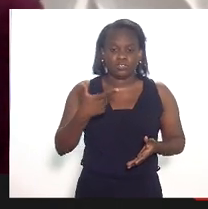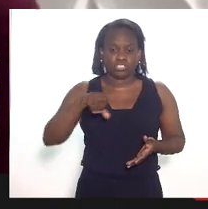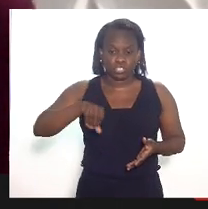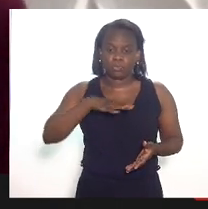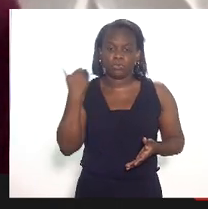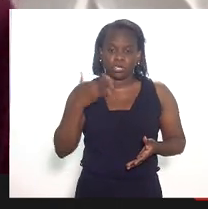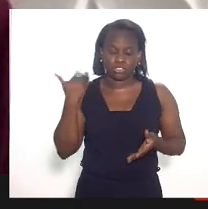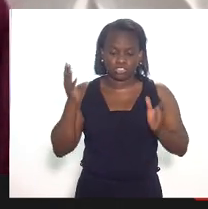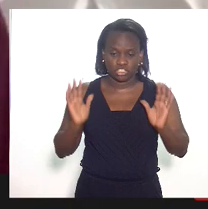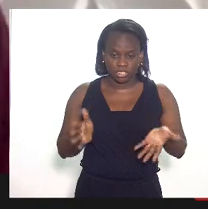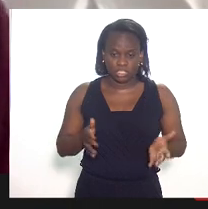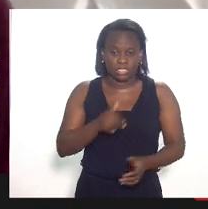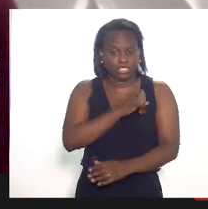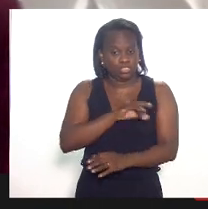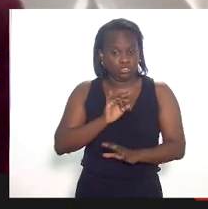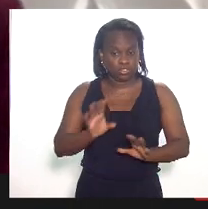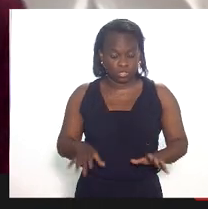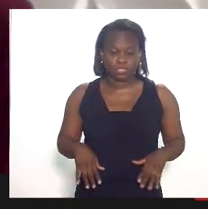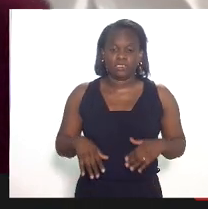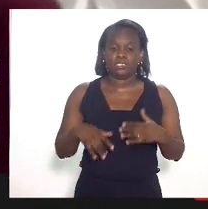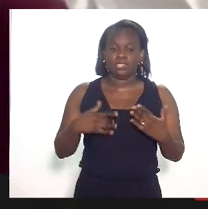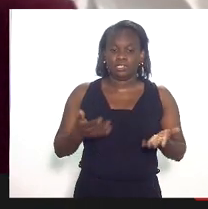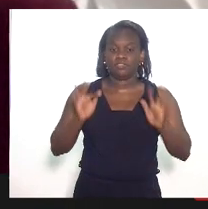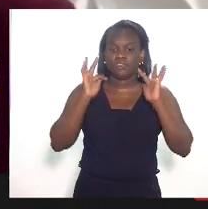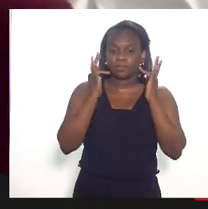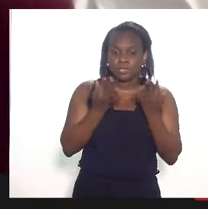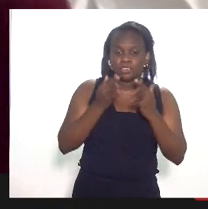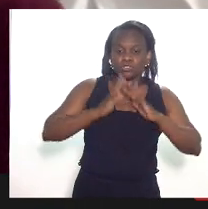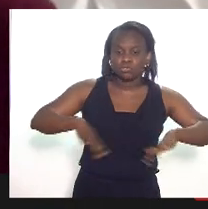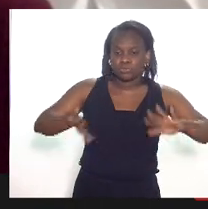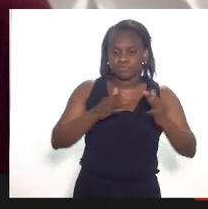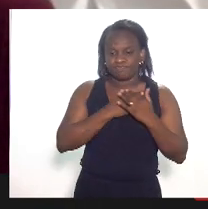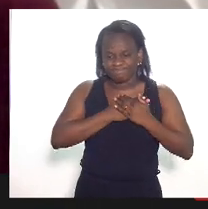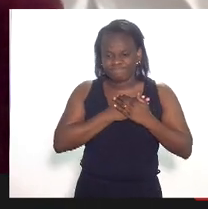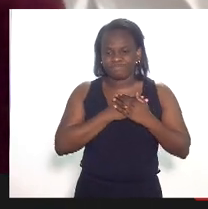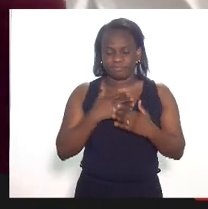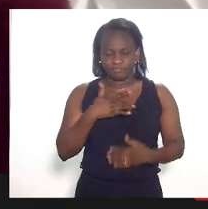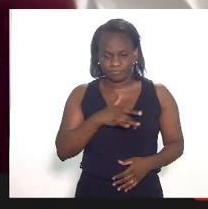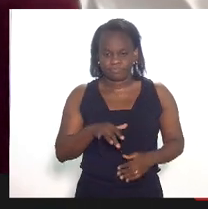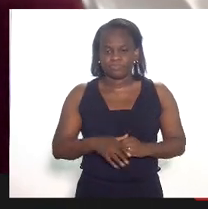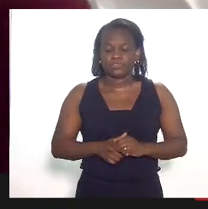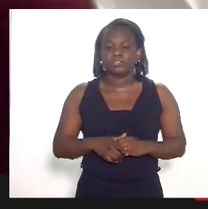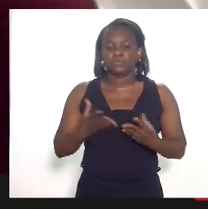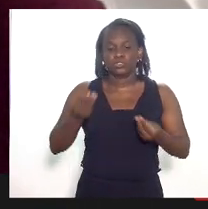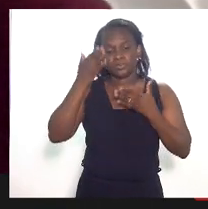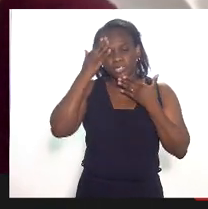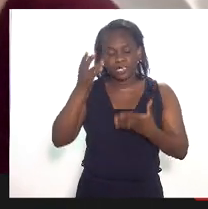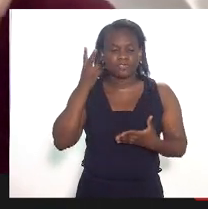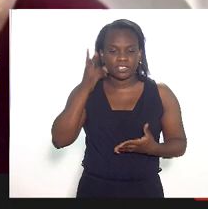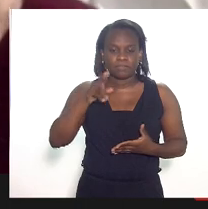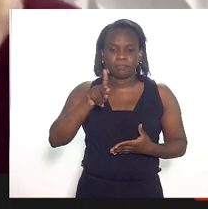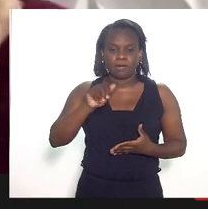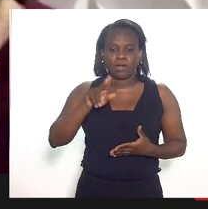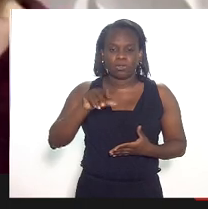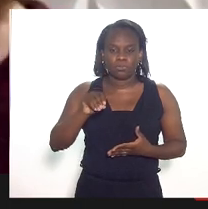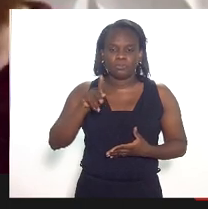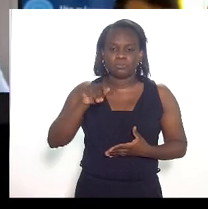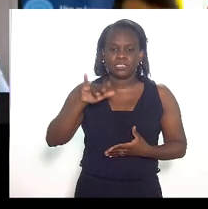40.429 pessoas mortas por Covid. A essas famílias, a nossa solidariedade. Muito obrigada, vereador Paulo Pinheiro.